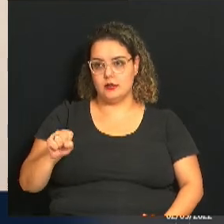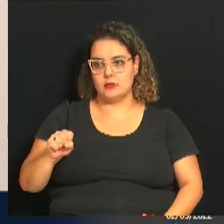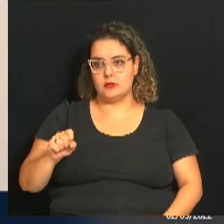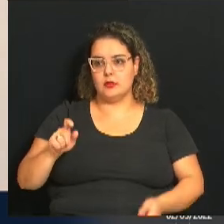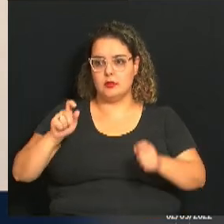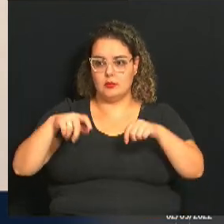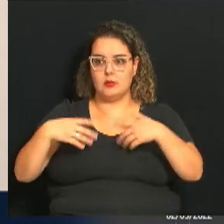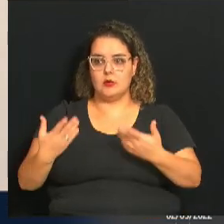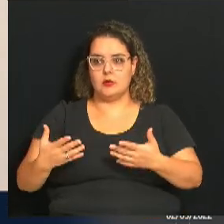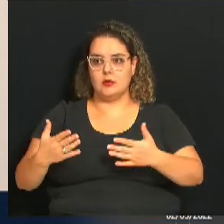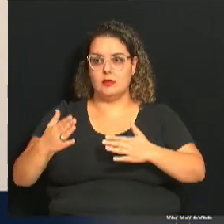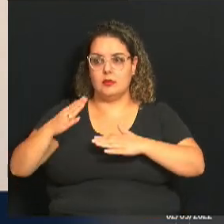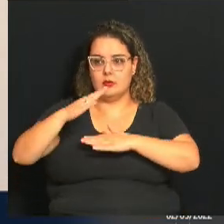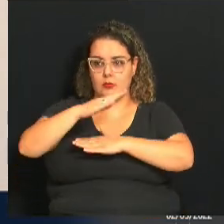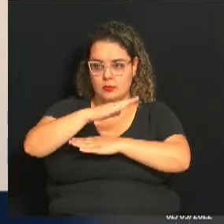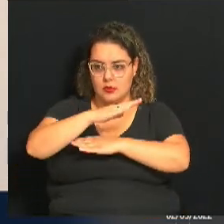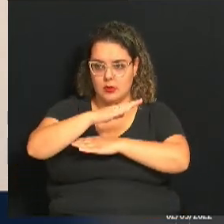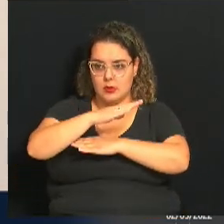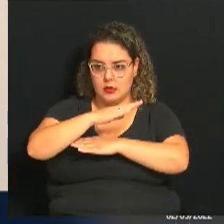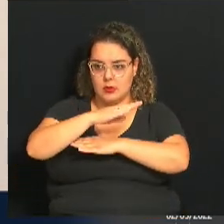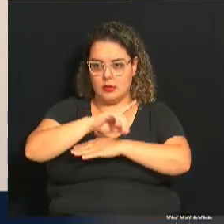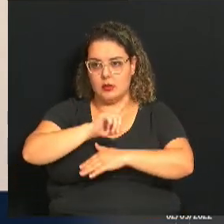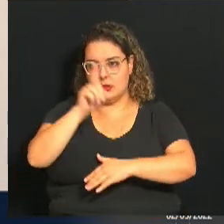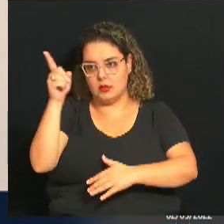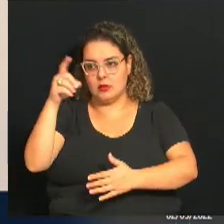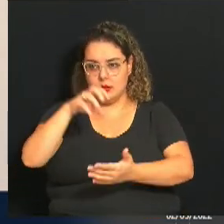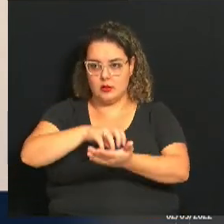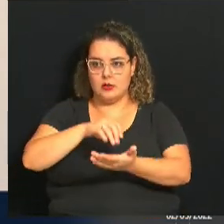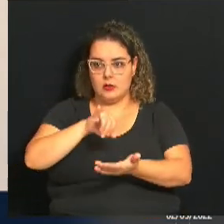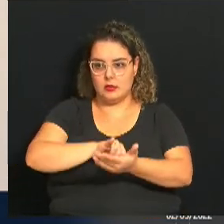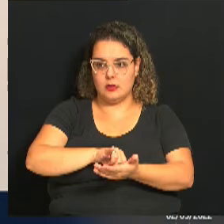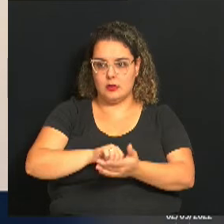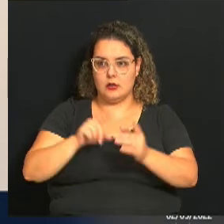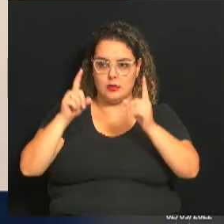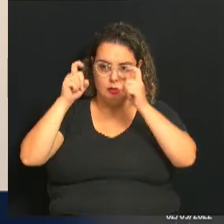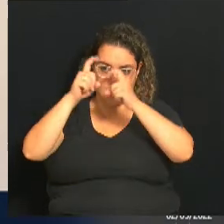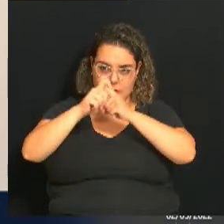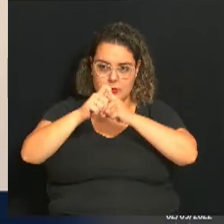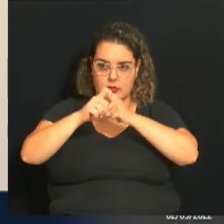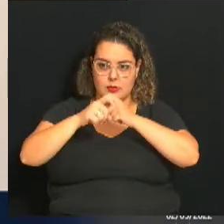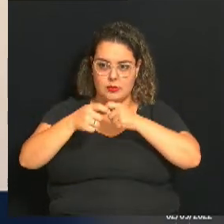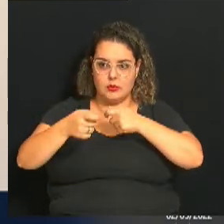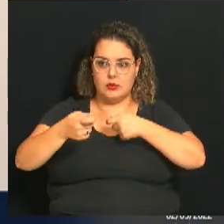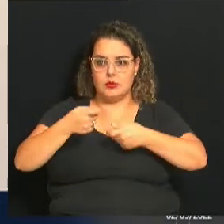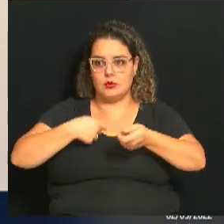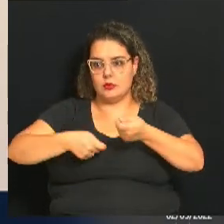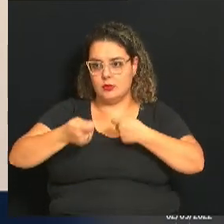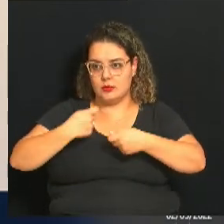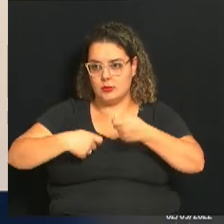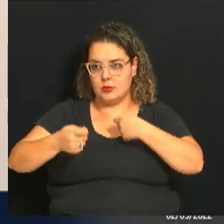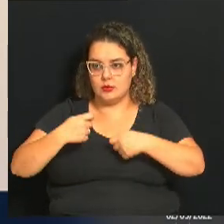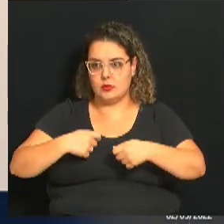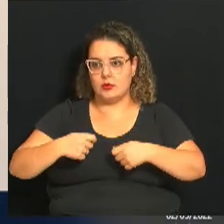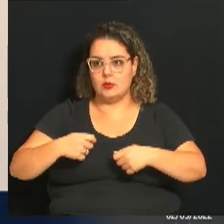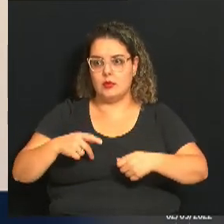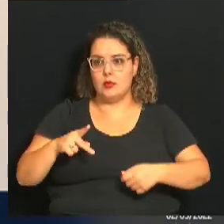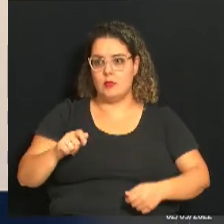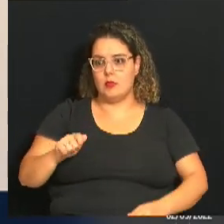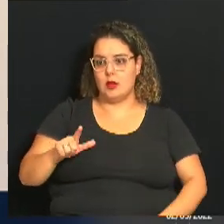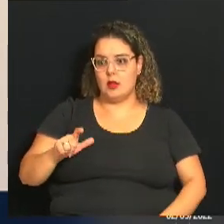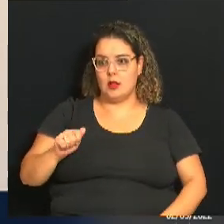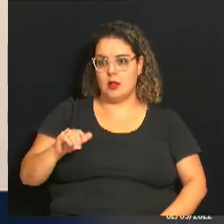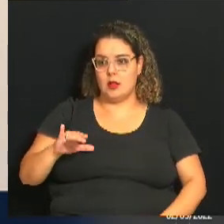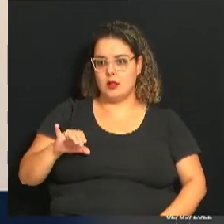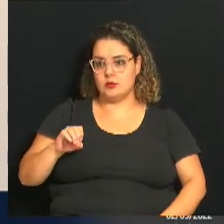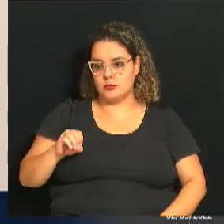Câmara Municipal para o centro. A gente sabe que tem uma dificuldade na negociação ali com o Palácio da Justiça, e talvez